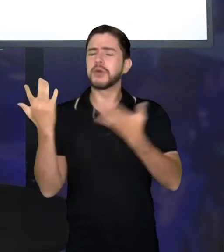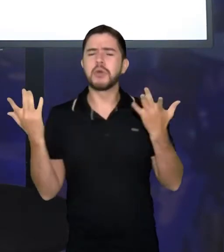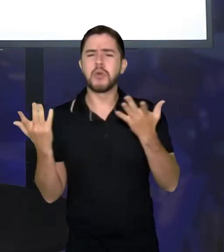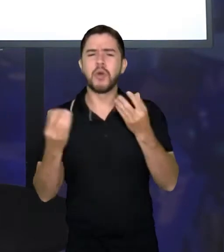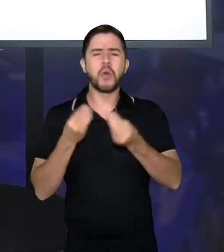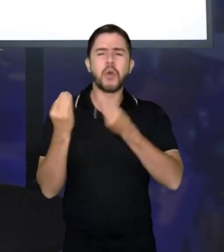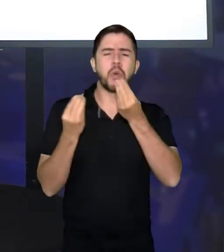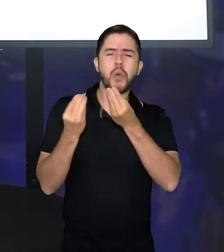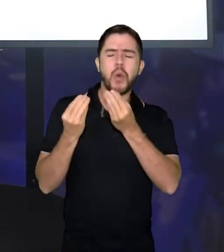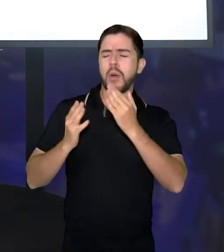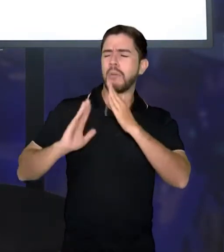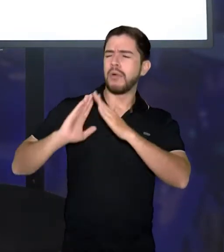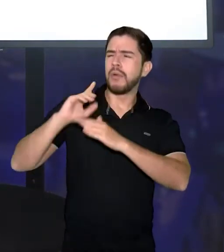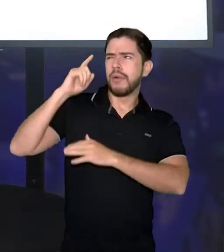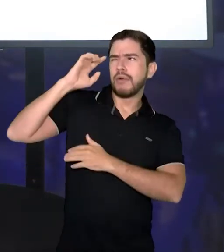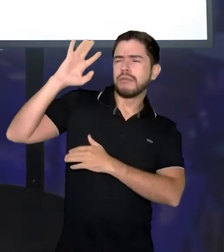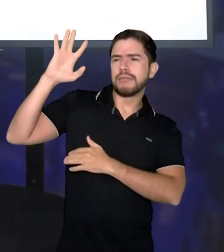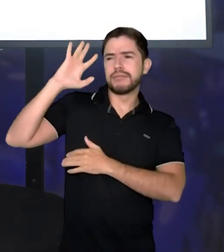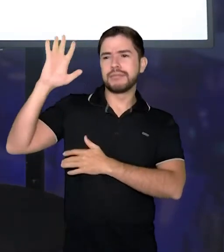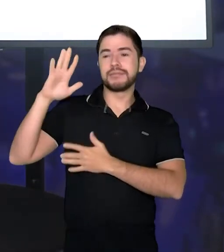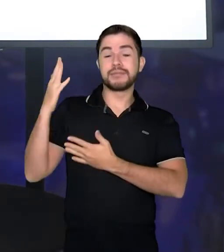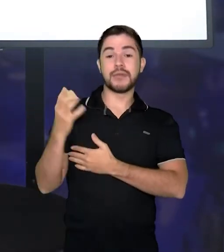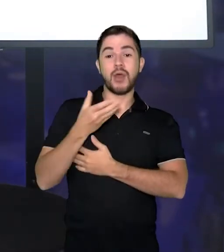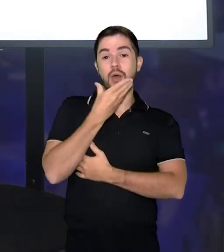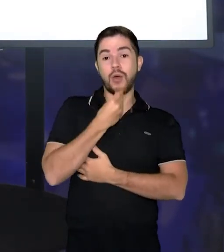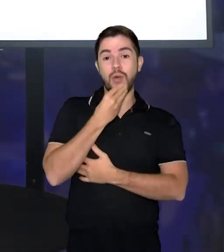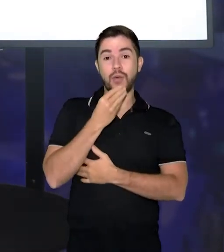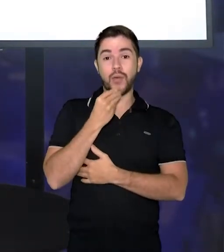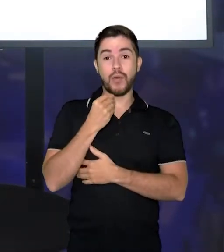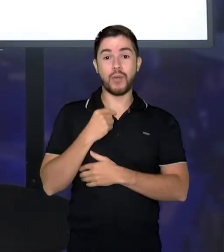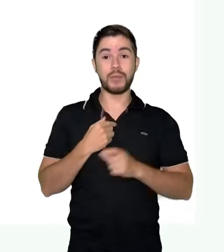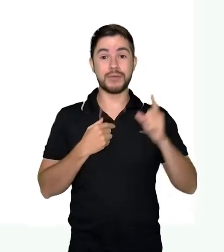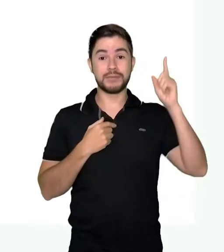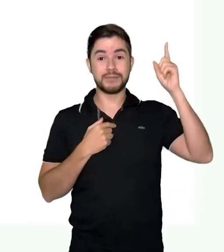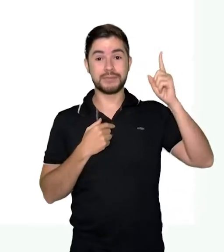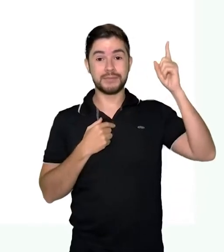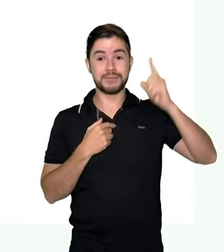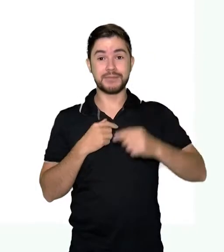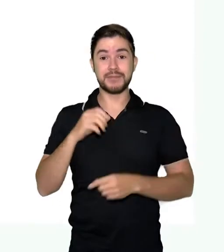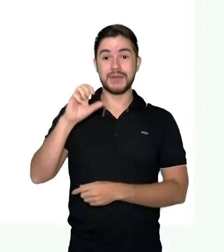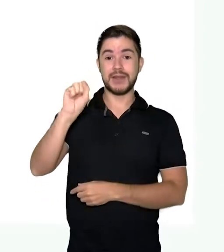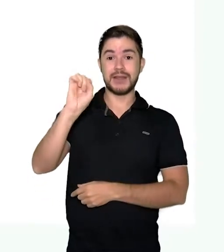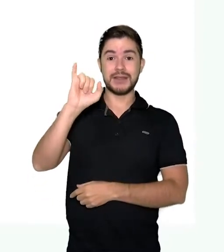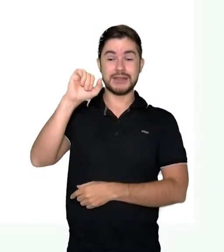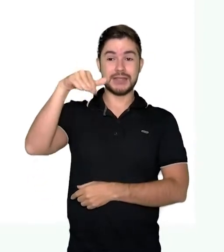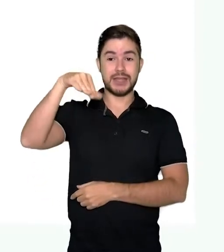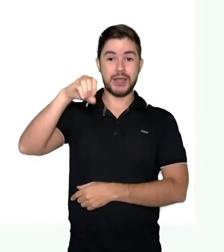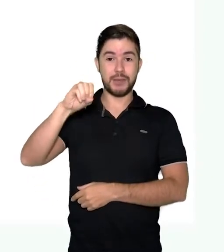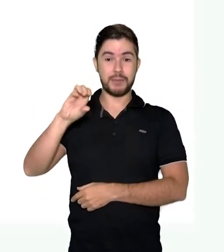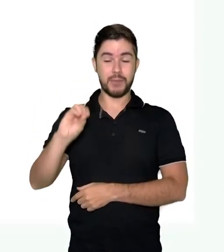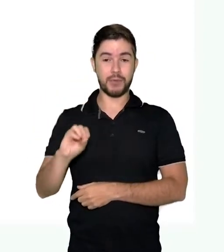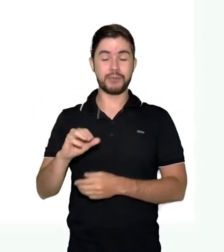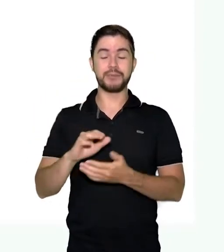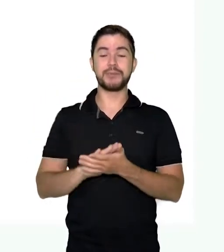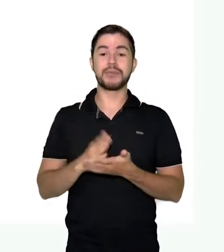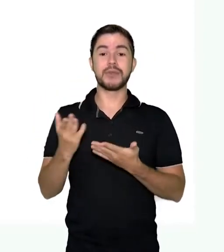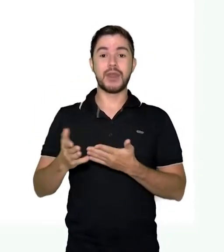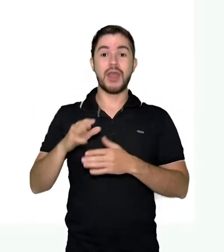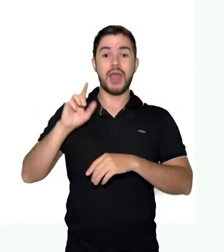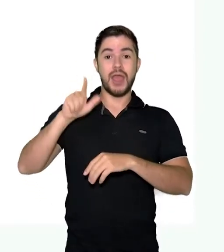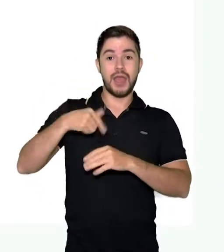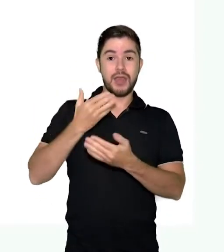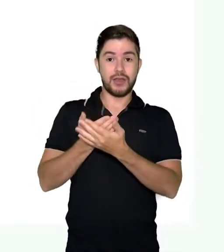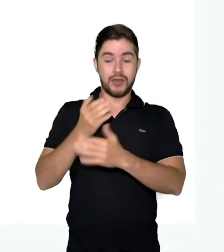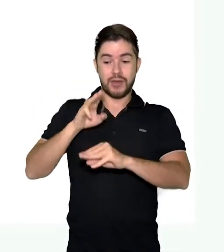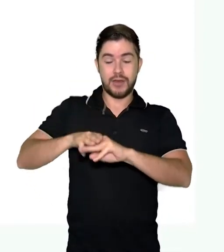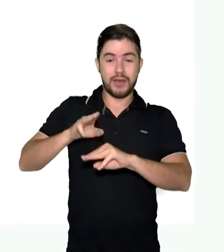como poderia evoluir a fração para um outro número? Foi Simon Stevens, matemático, mecânico